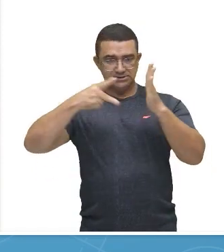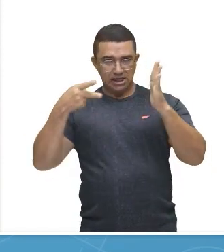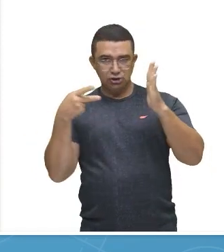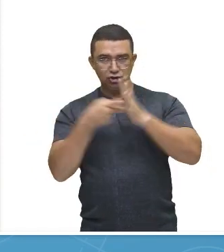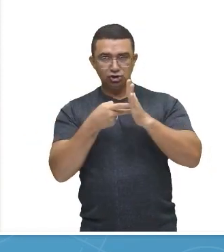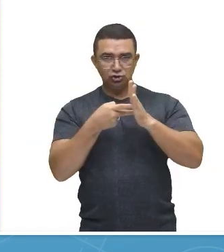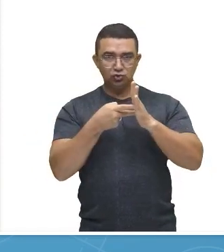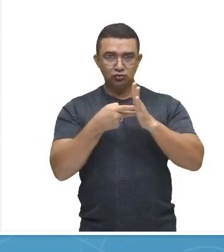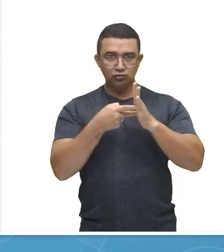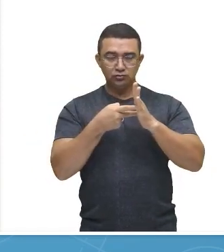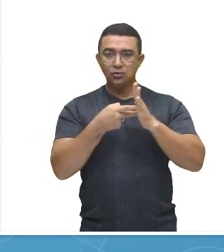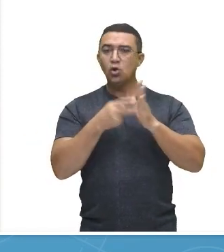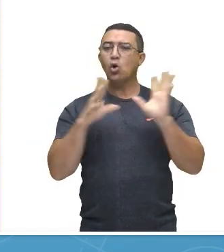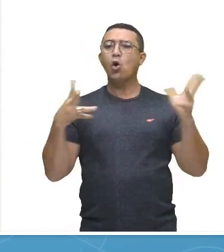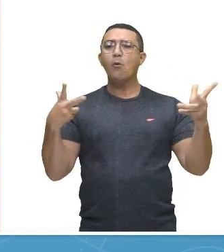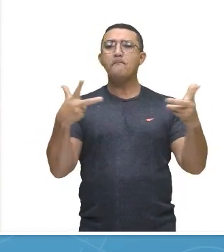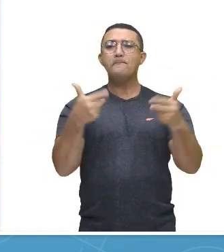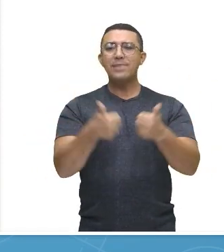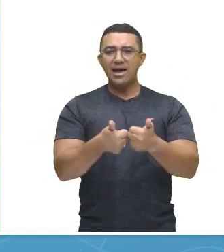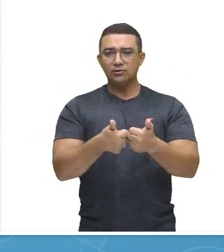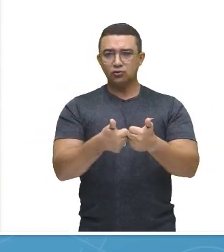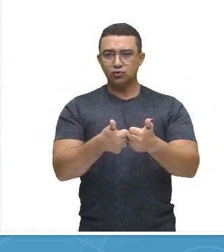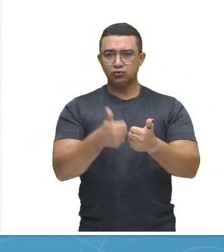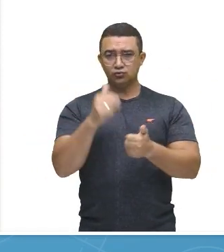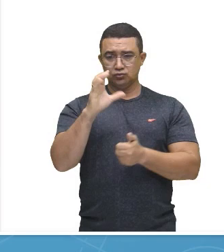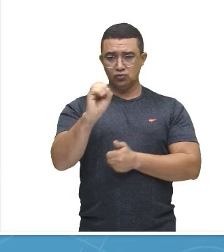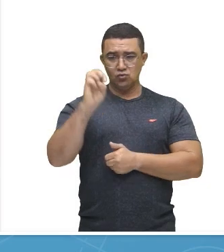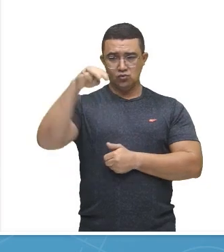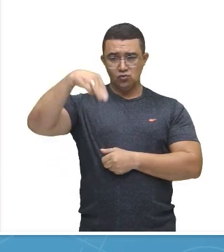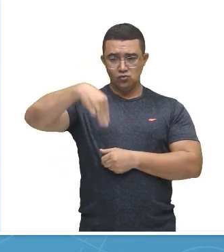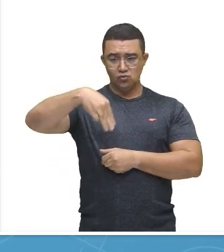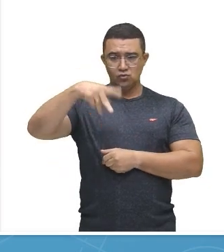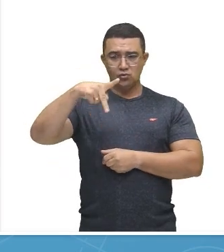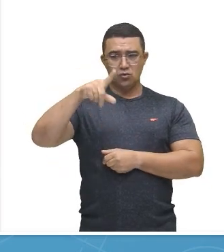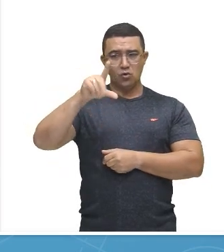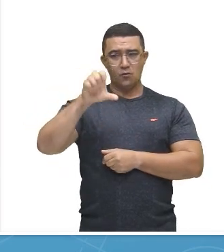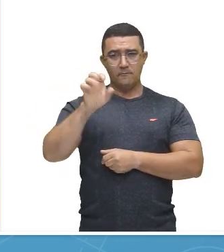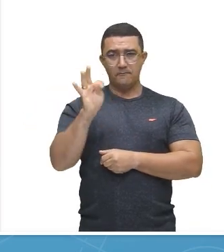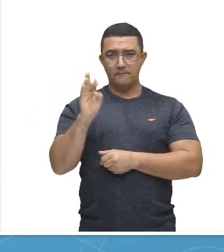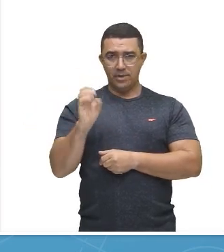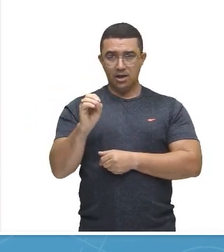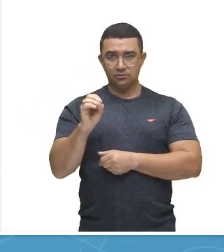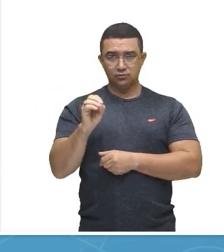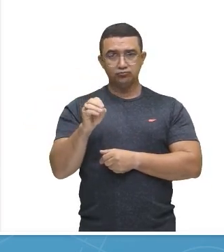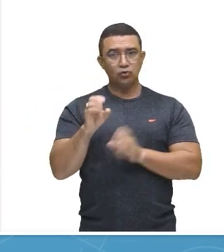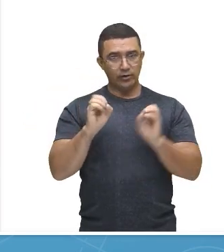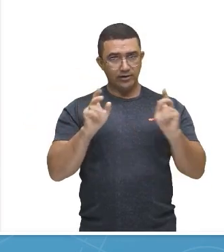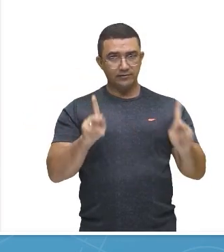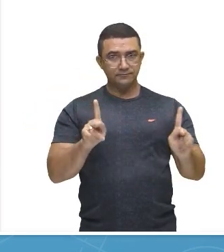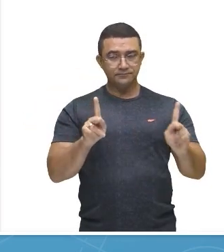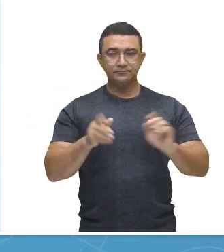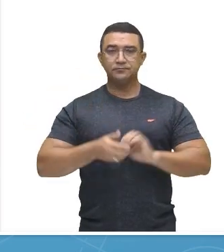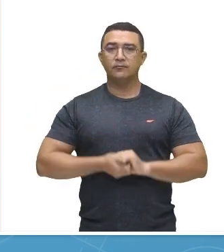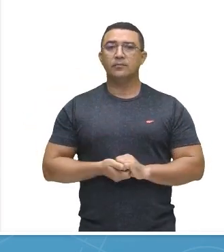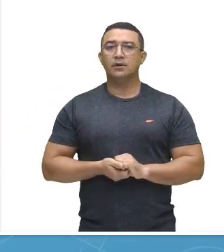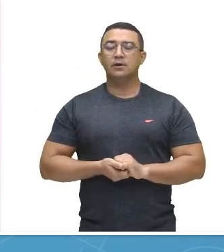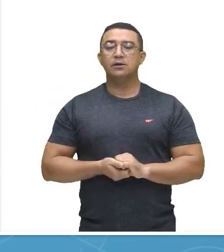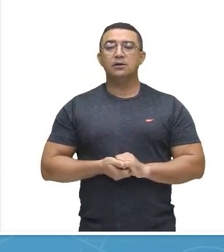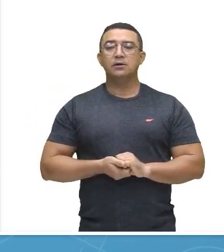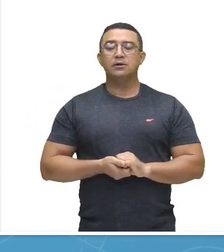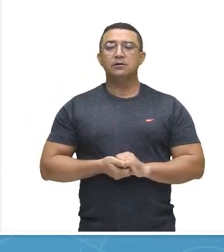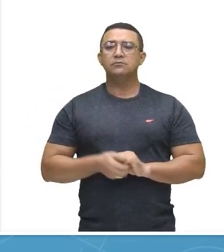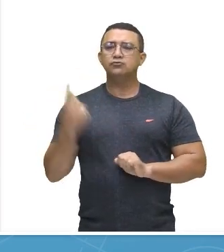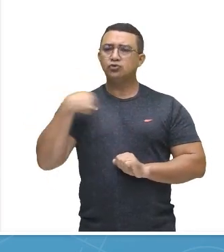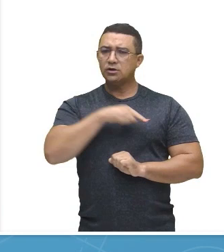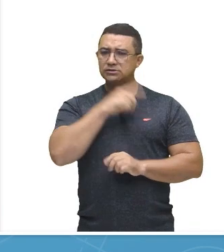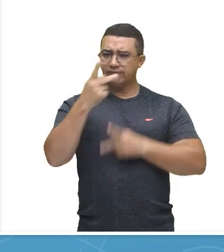quê? Sentido completo, certo? Então, frase tem que ter sentido completo. Perfeito até aí? Então, quando nós fazemos uso